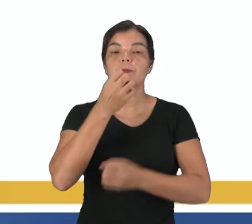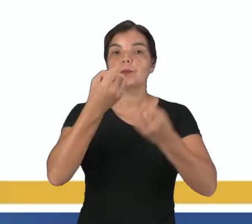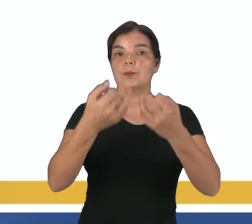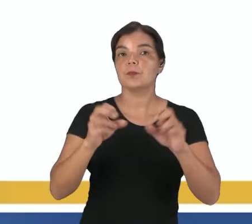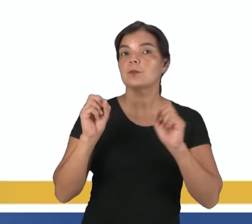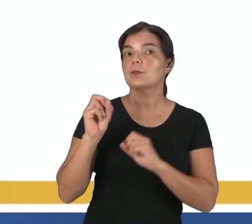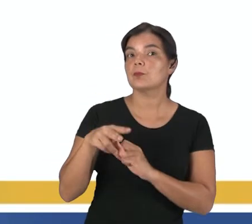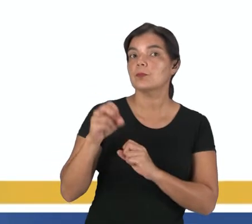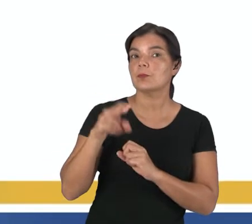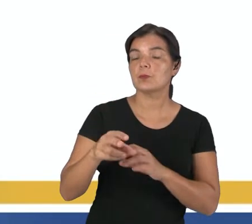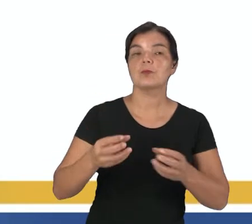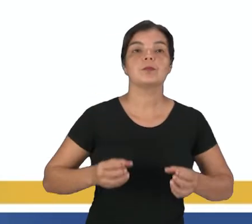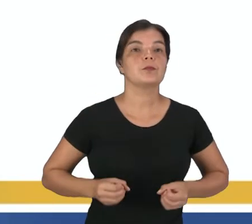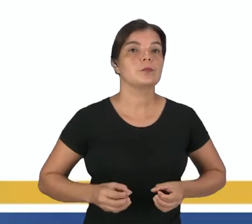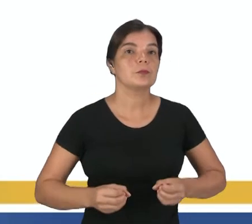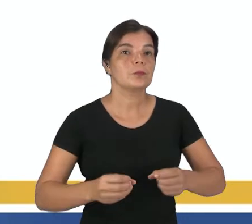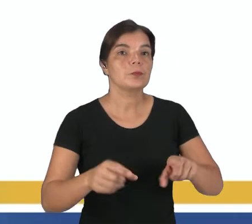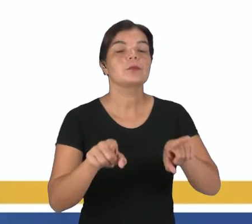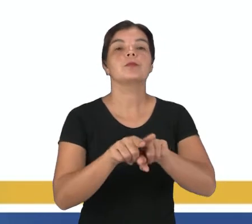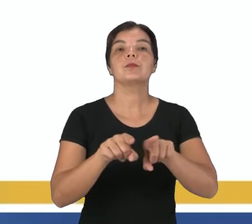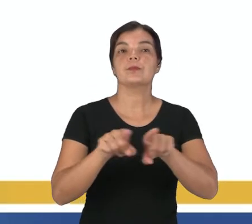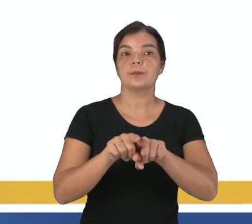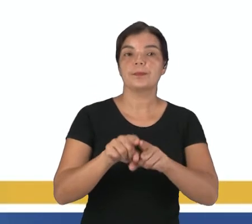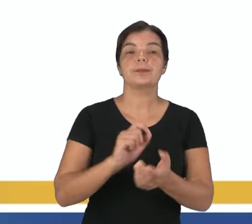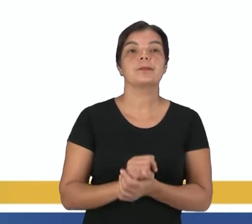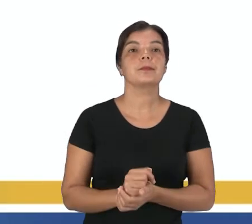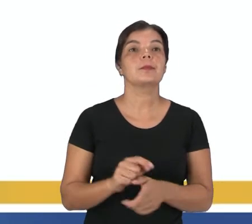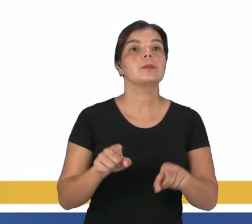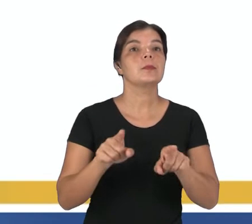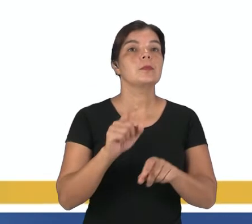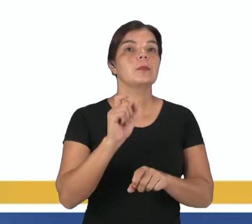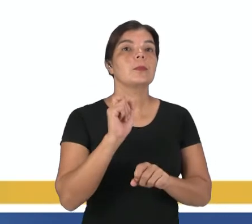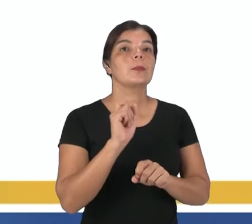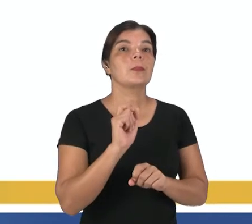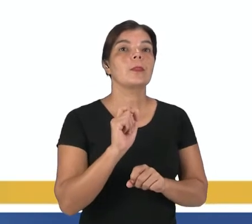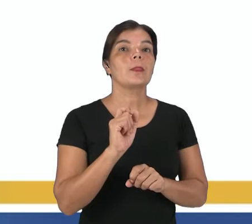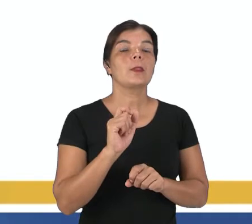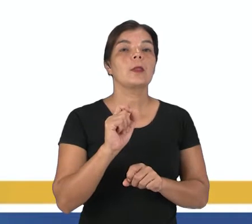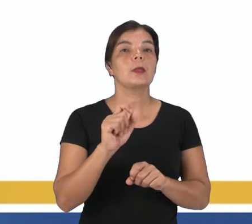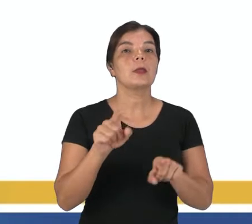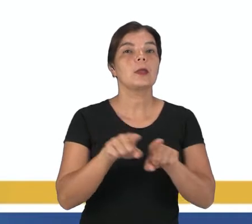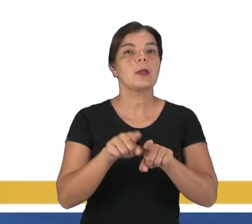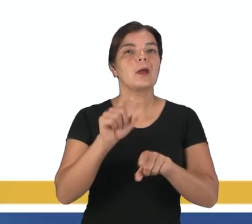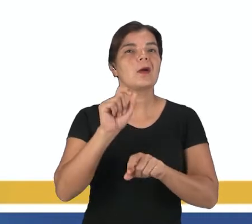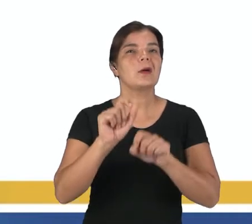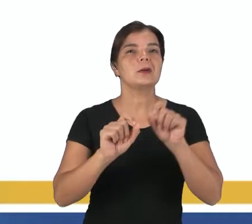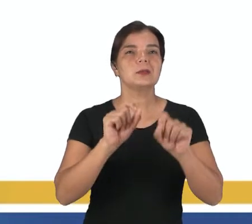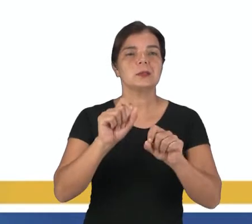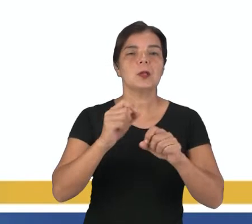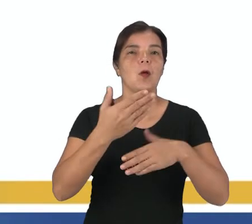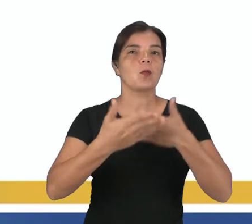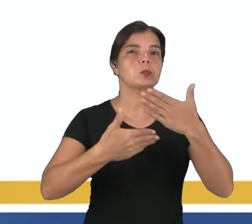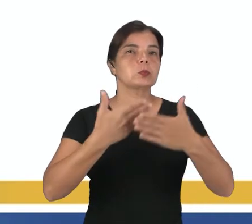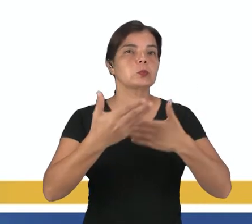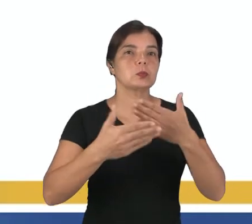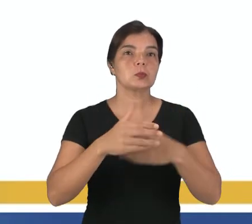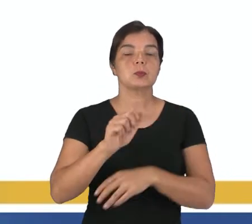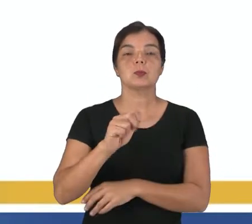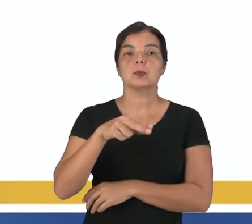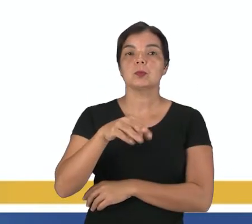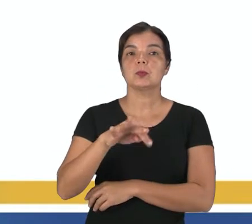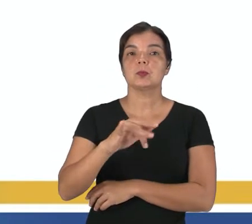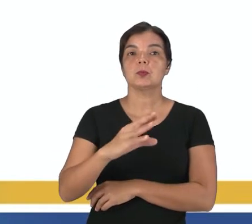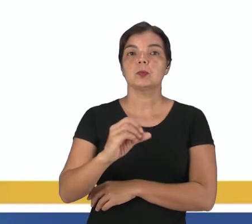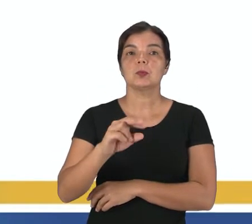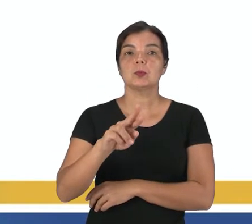falei, vírus, bactérias e fungos, por exemplo. Esses anticorpos, essa produção desses anticorpos